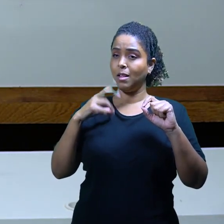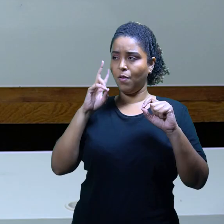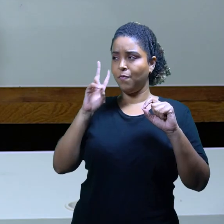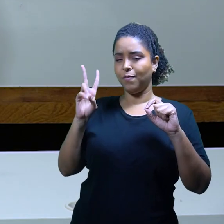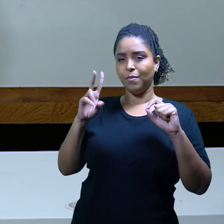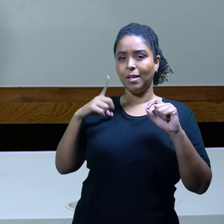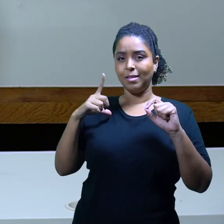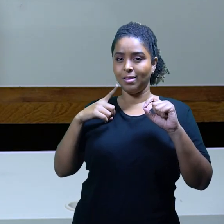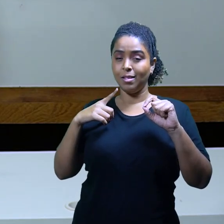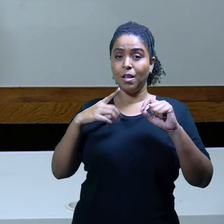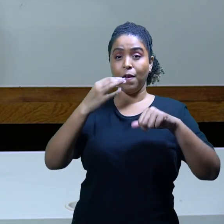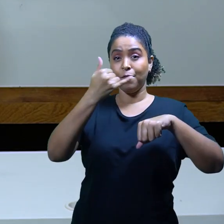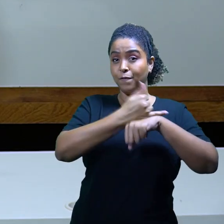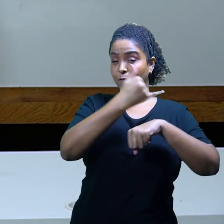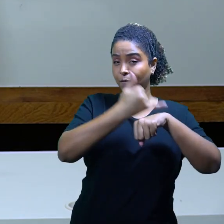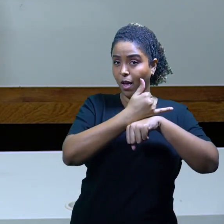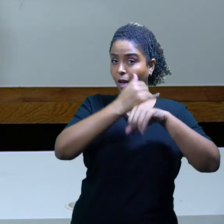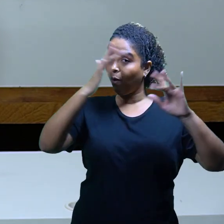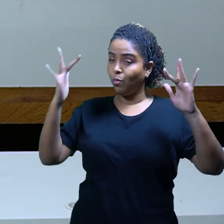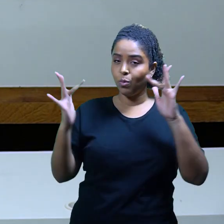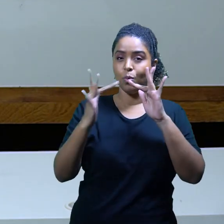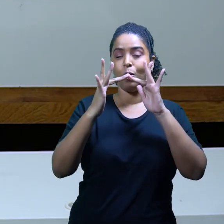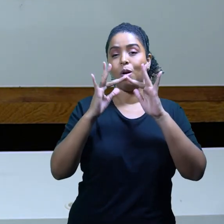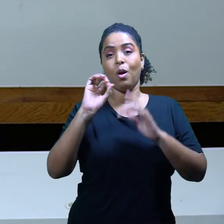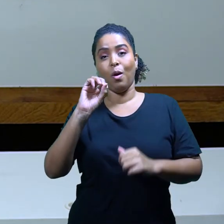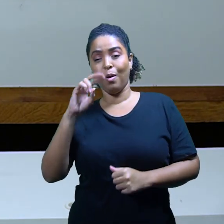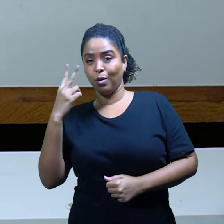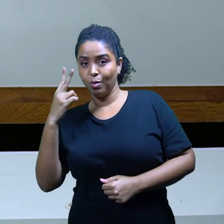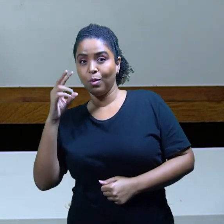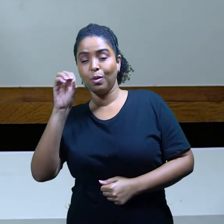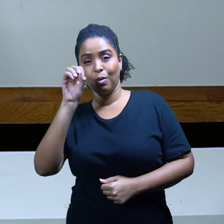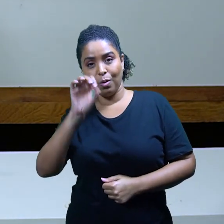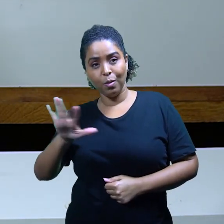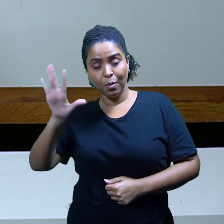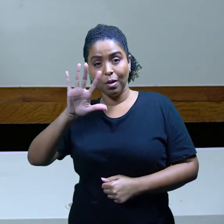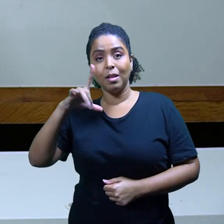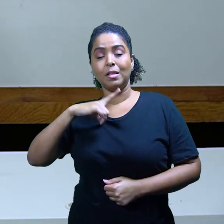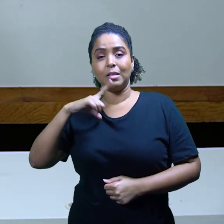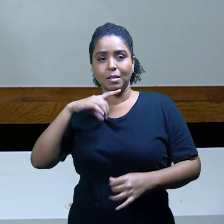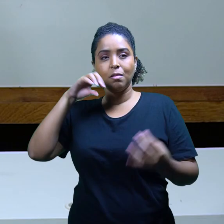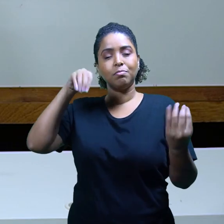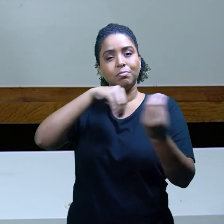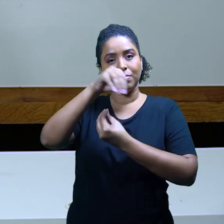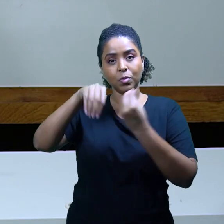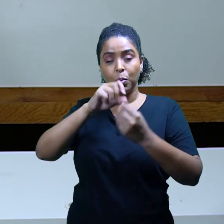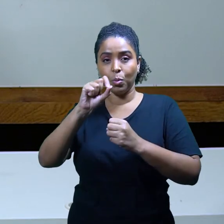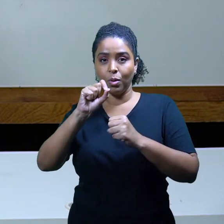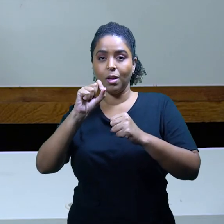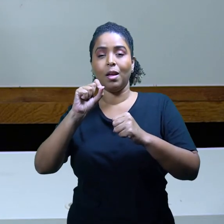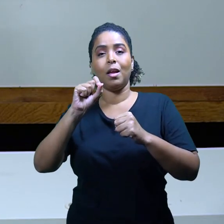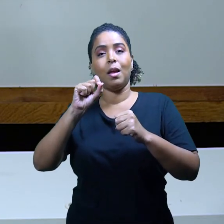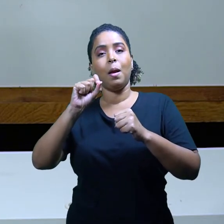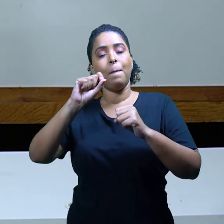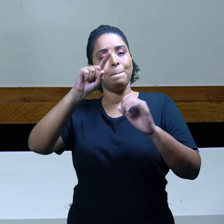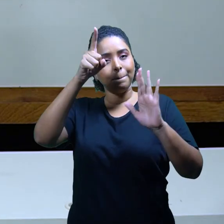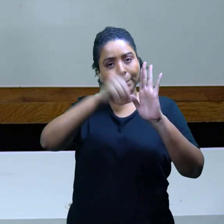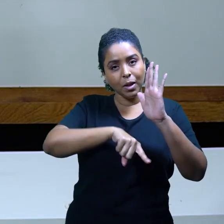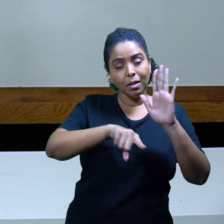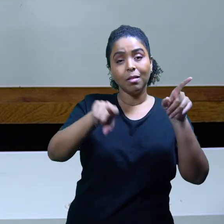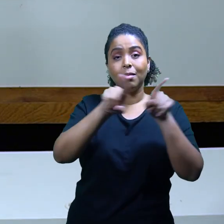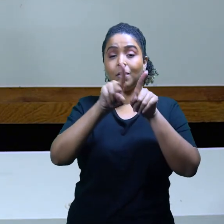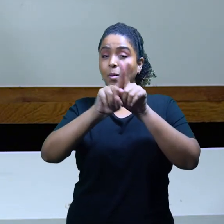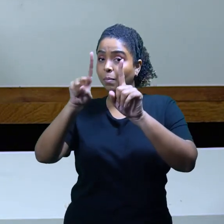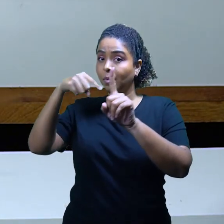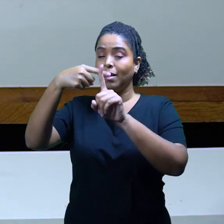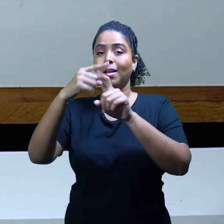ele entra em contato com o oxigênio, né? A reação de oxidação, na verdade, é uma reação que envolve a perda e o ganho de